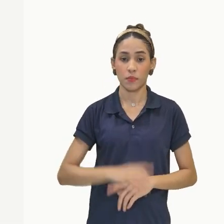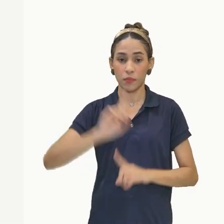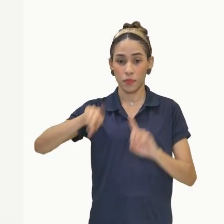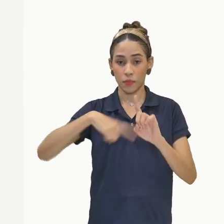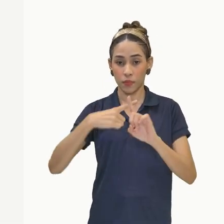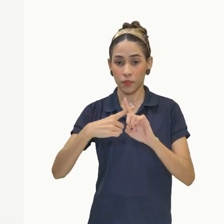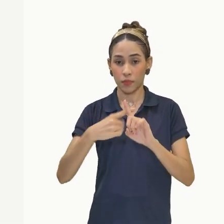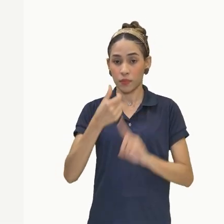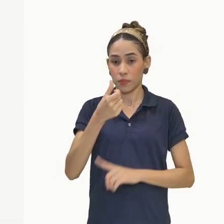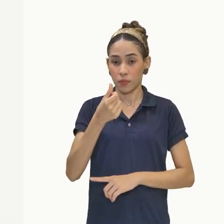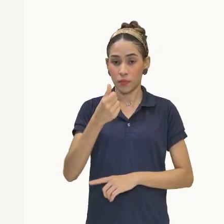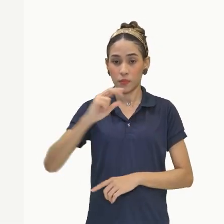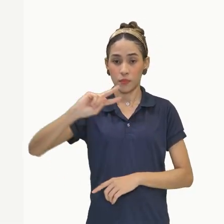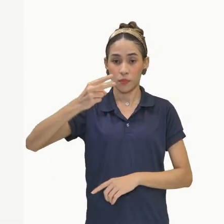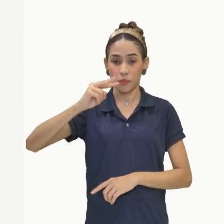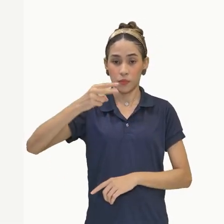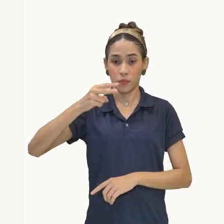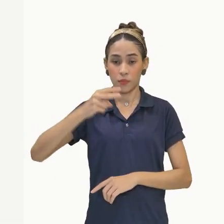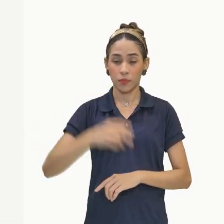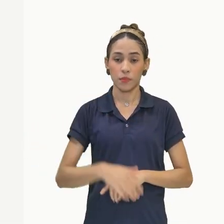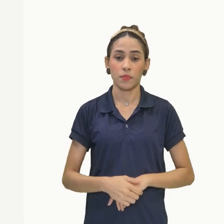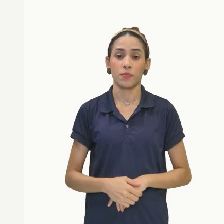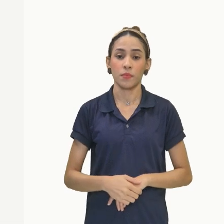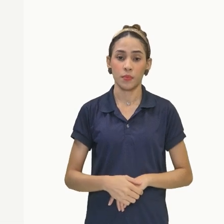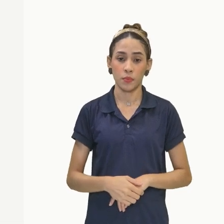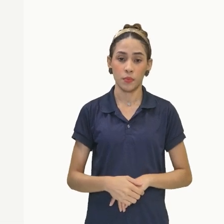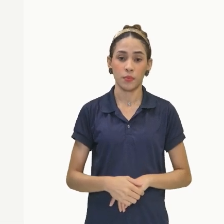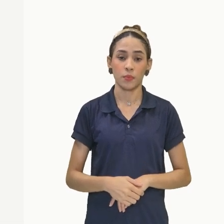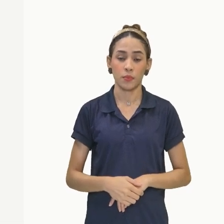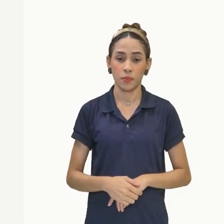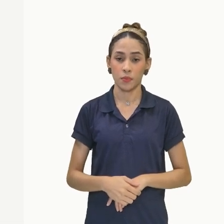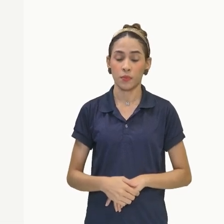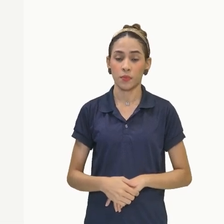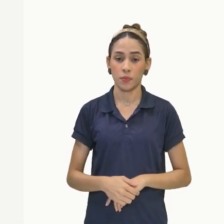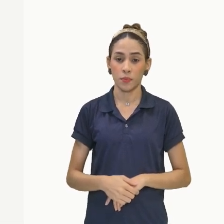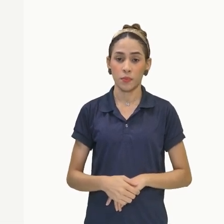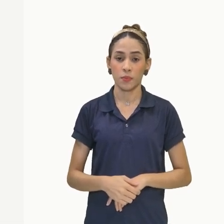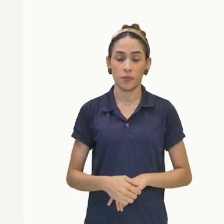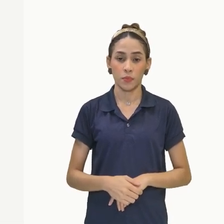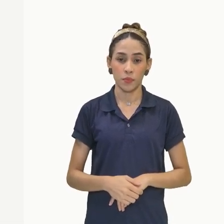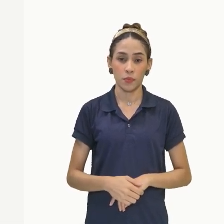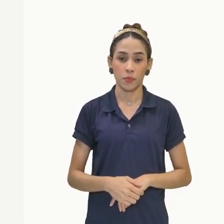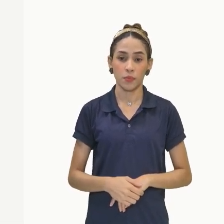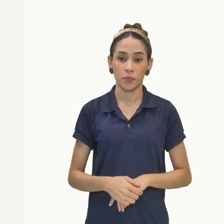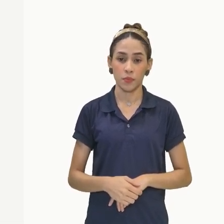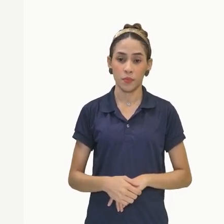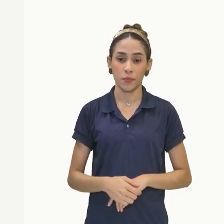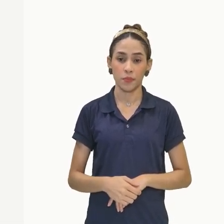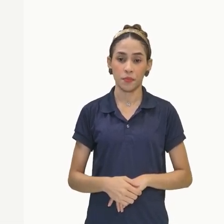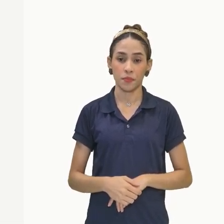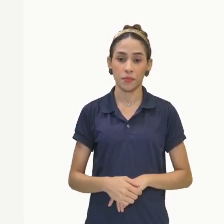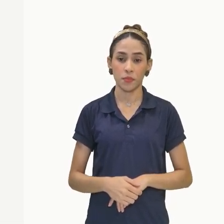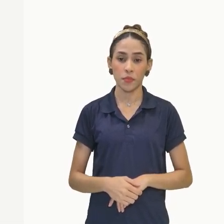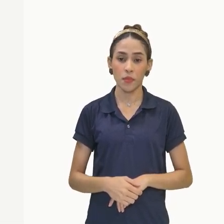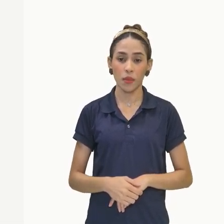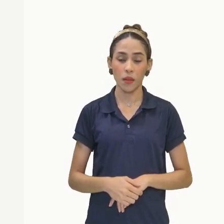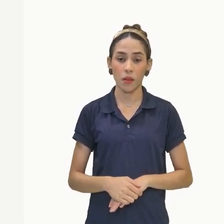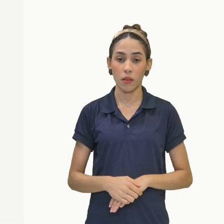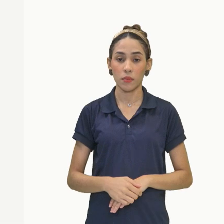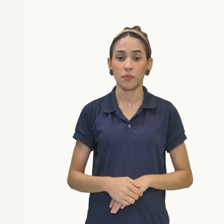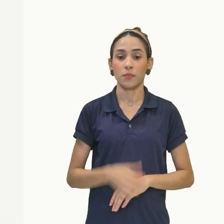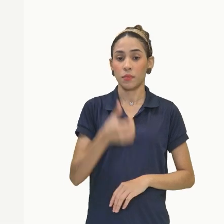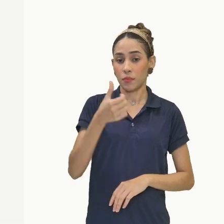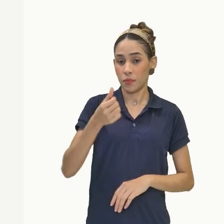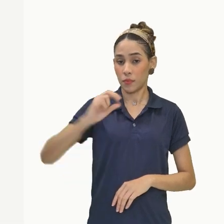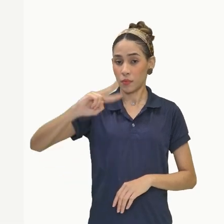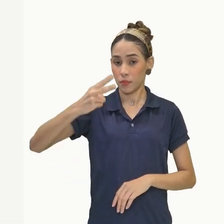vezes a corrente elétrica que a gente calculou no item A, 6 amperes, elevado ao quadrado, está aqui, ó. Então 6 ao